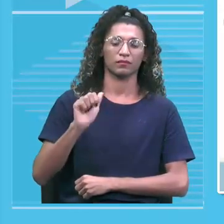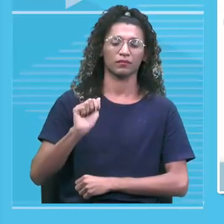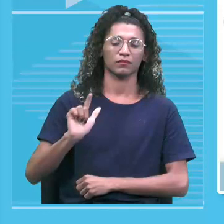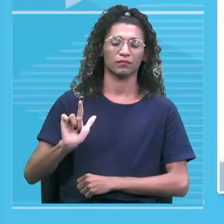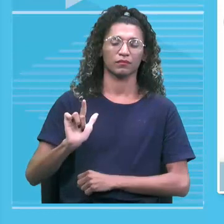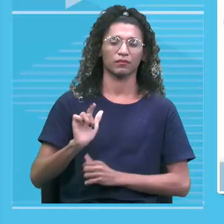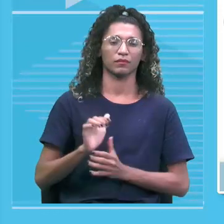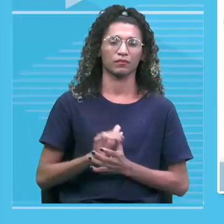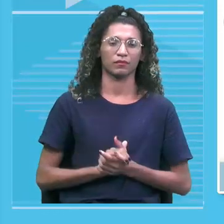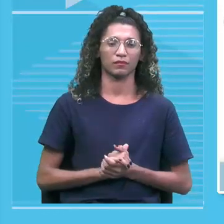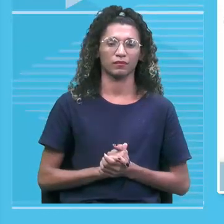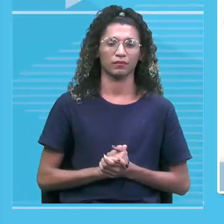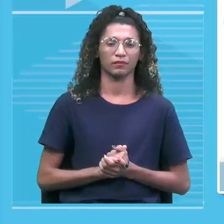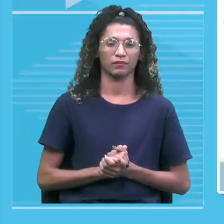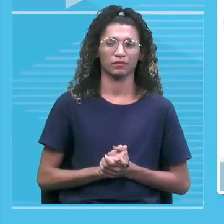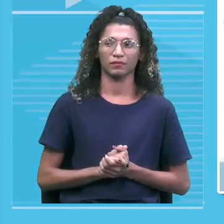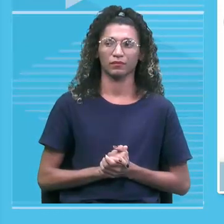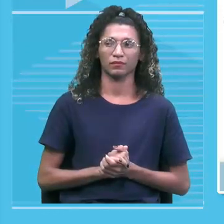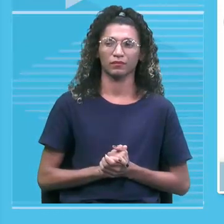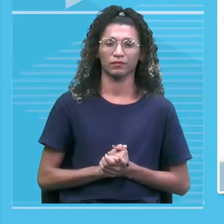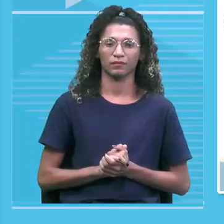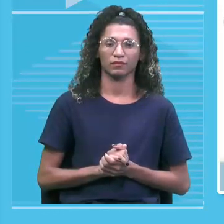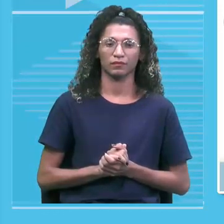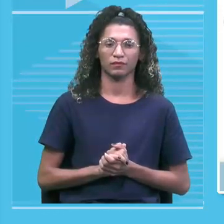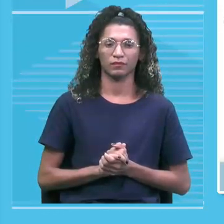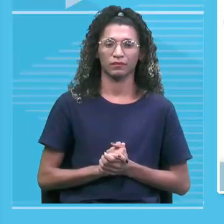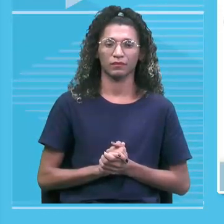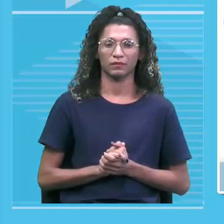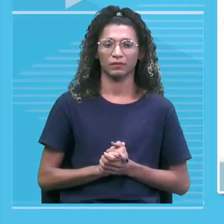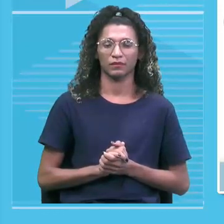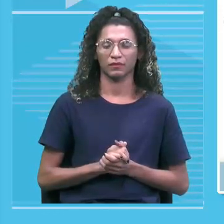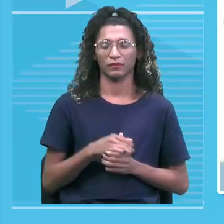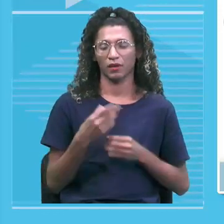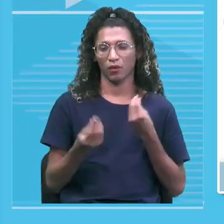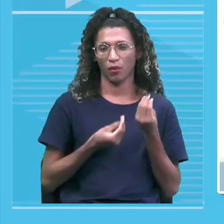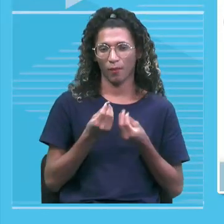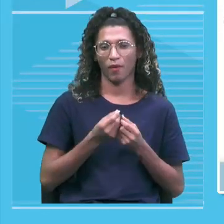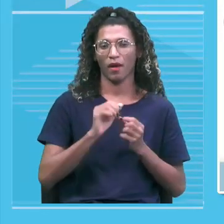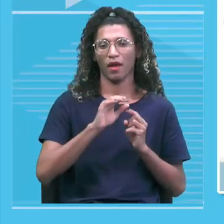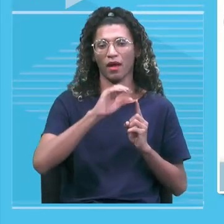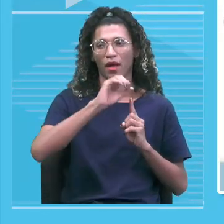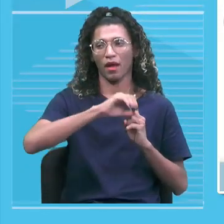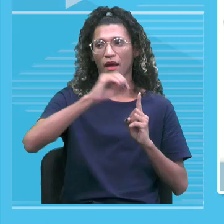são ondas que se propagam em três dimensões